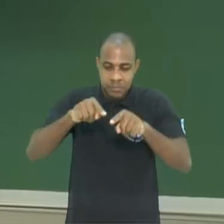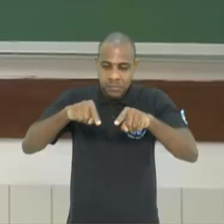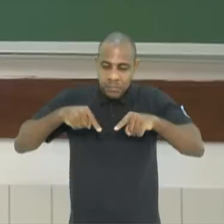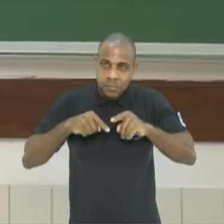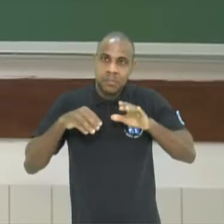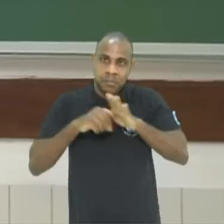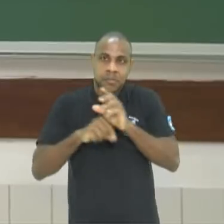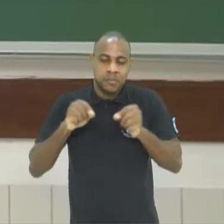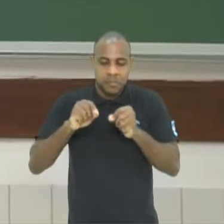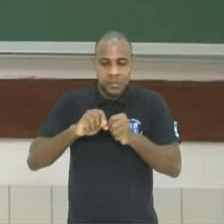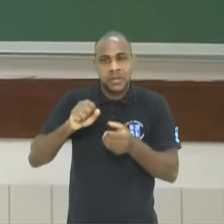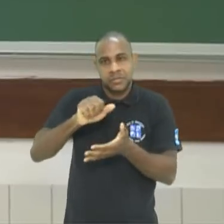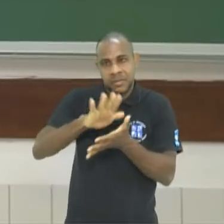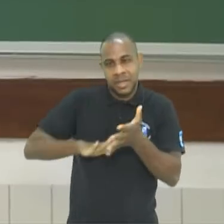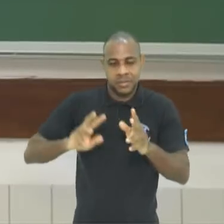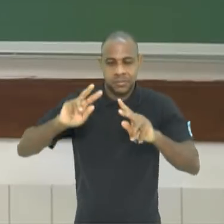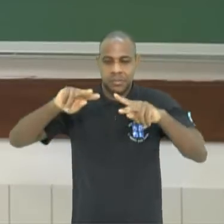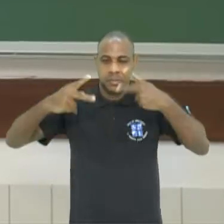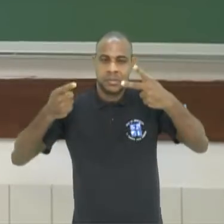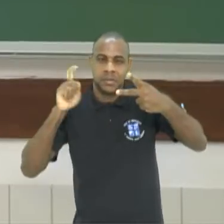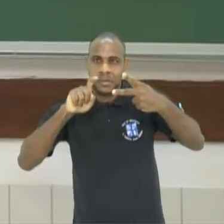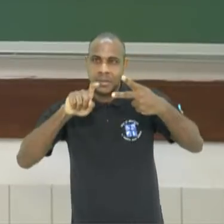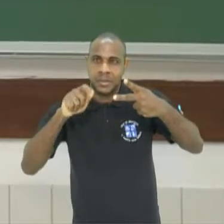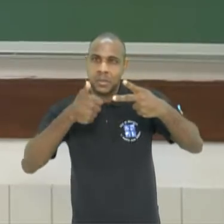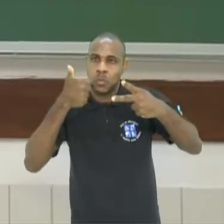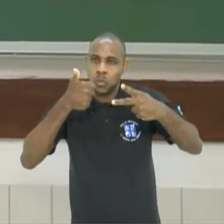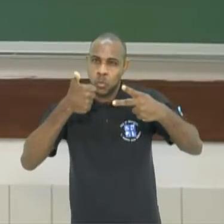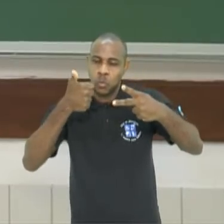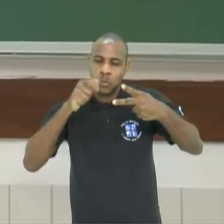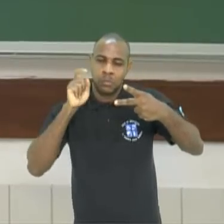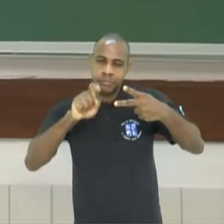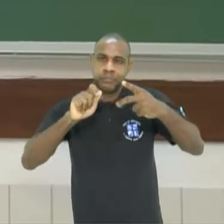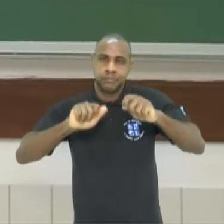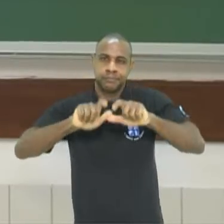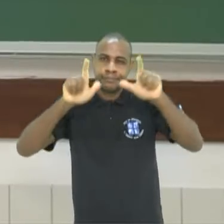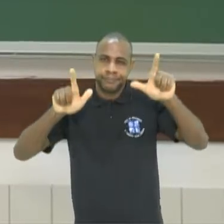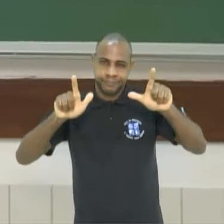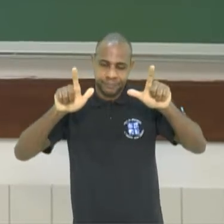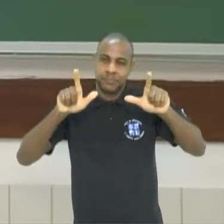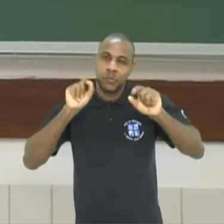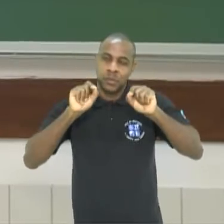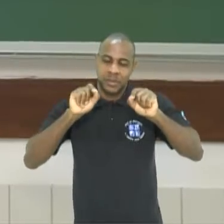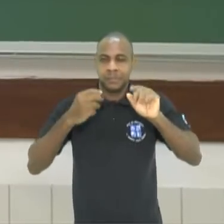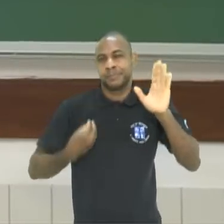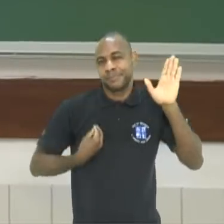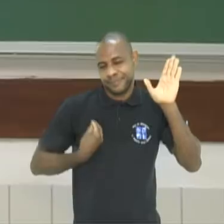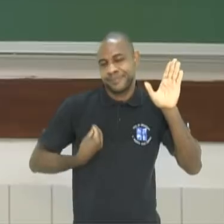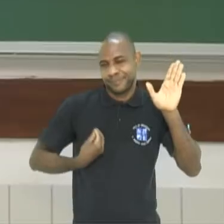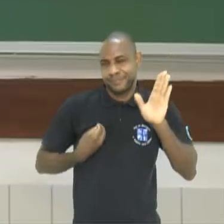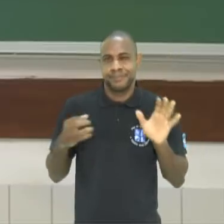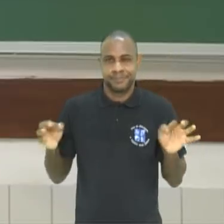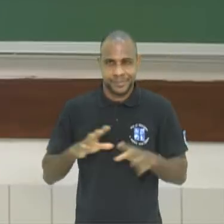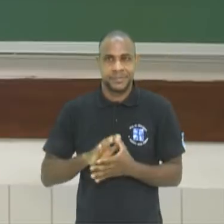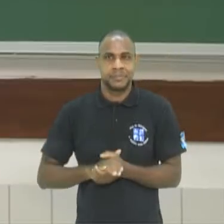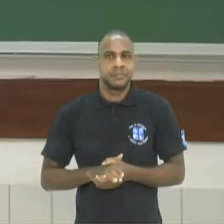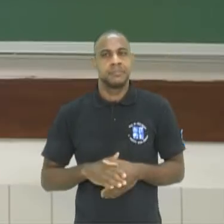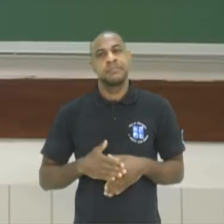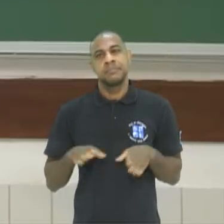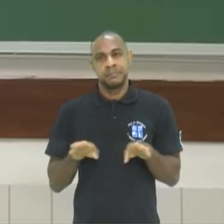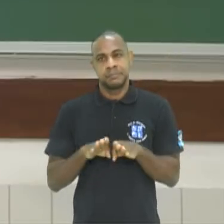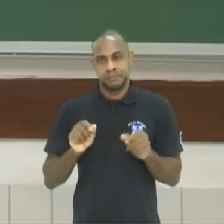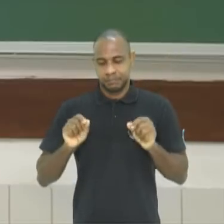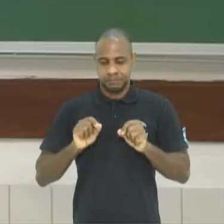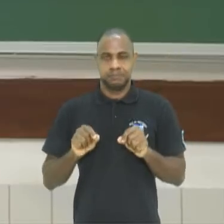fazer a atividade que ali está postada, para além de você ter o conhecimento maior, você também garantir a sua presença. Presença